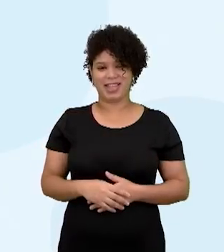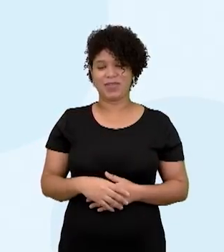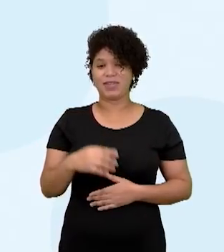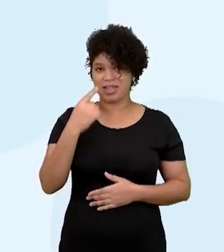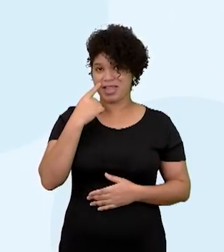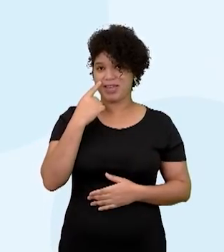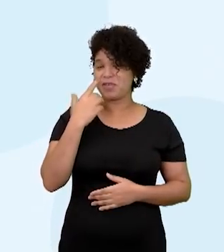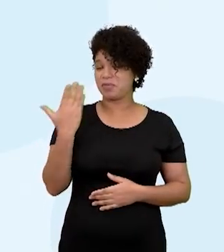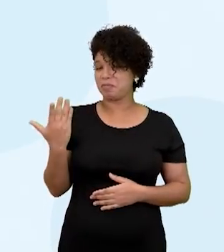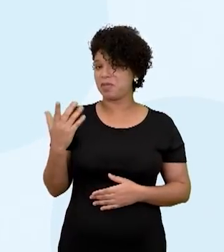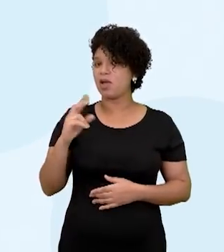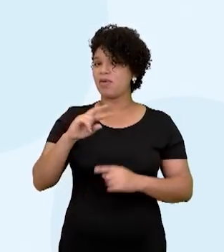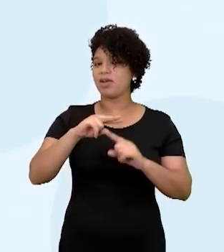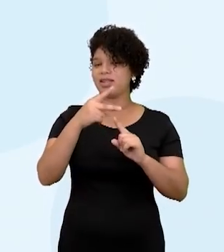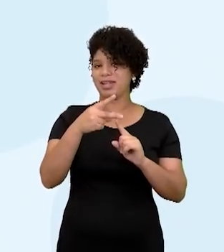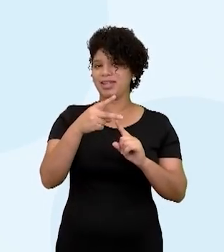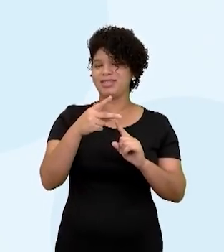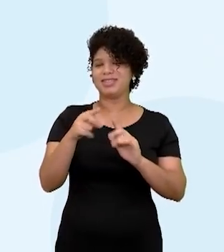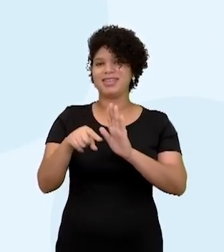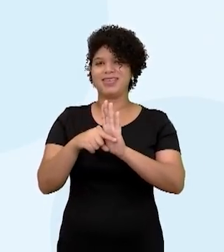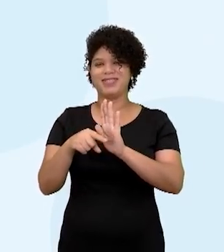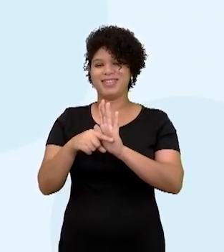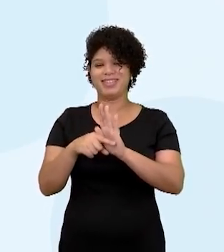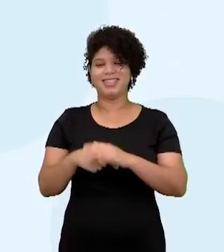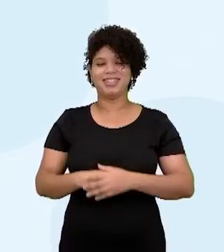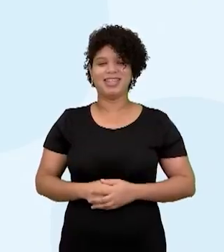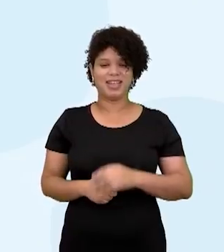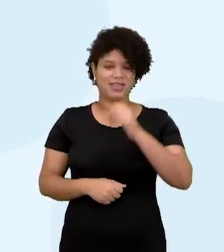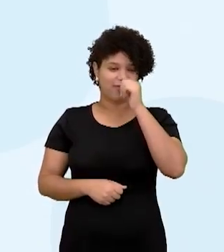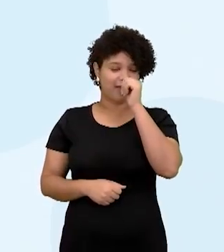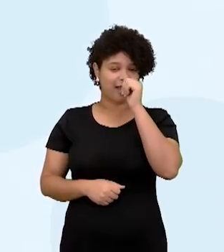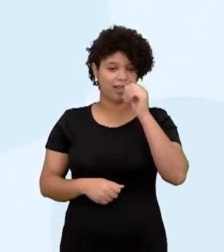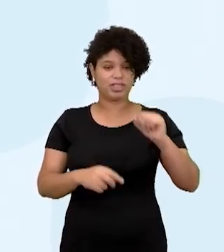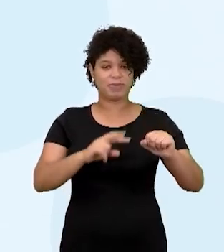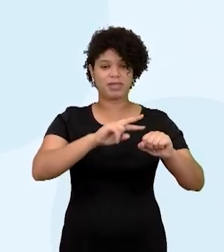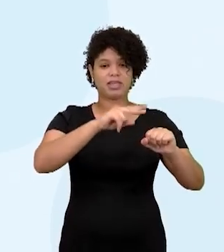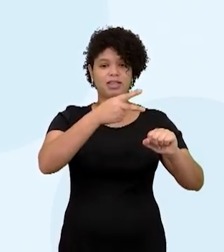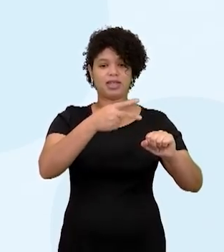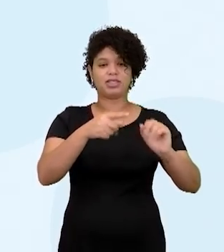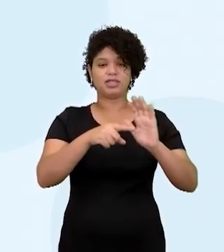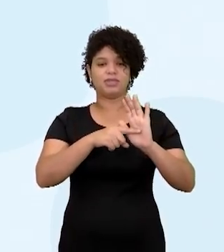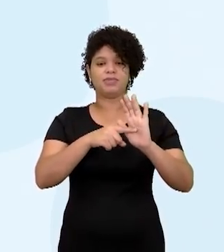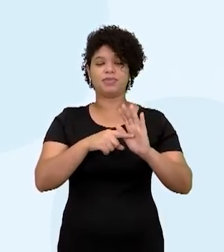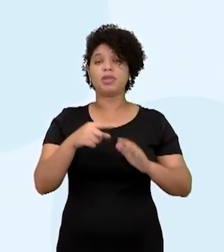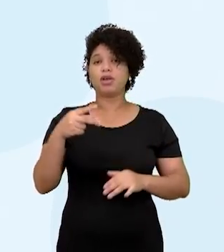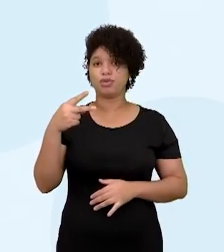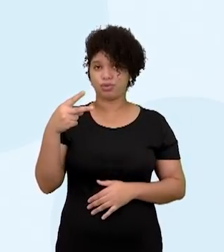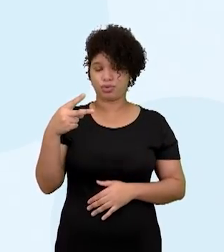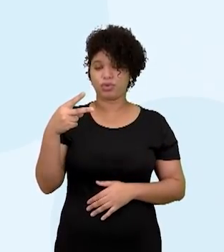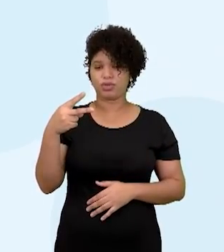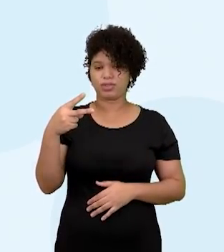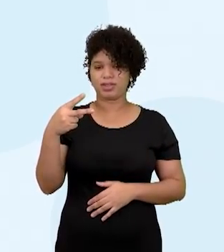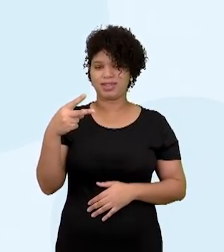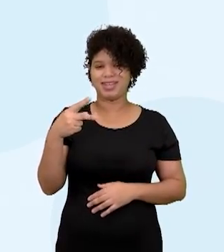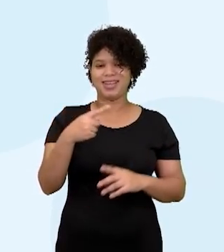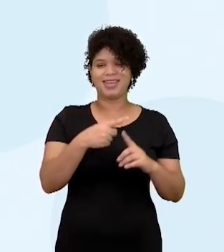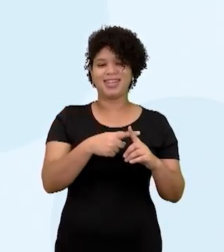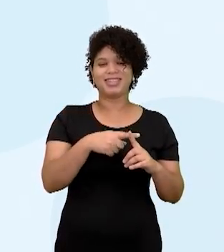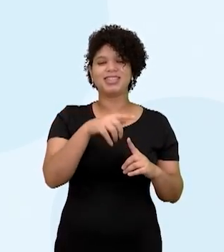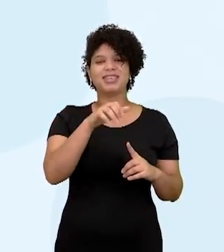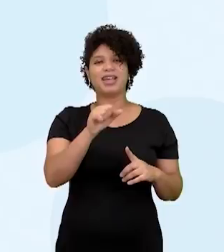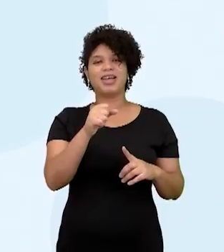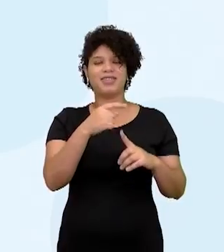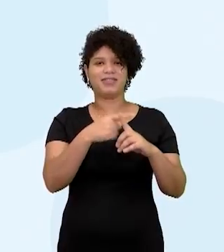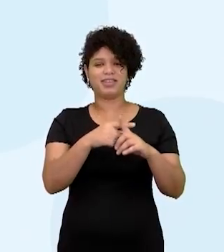termos, quadrado da diferença. Quadrado do primeiro, menos ao menos ali, duas vezes o primeiro vezes o segundo